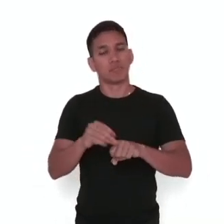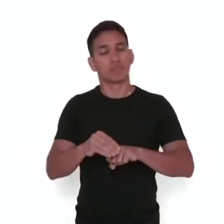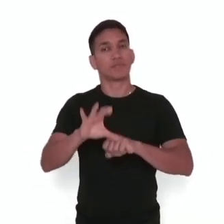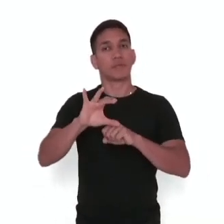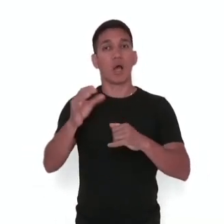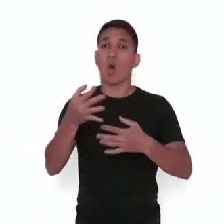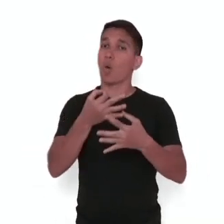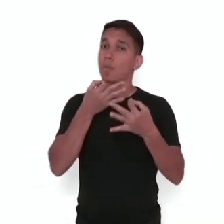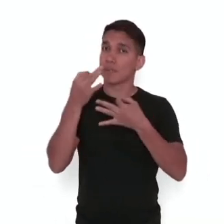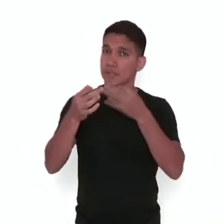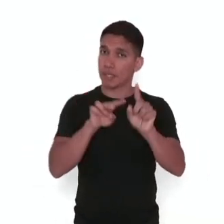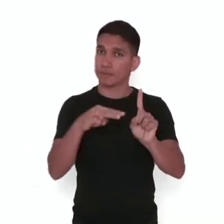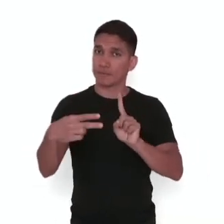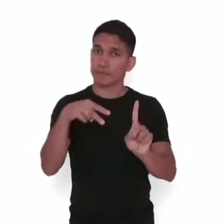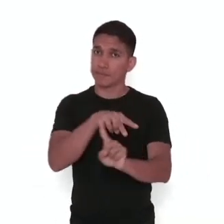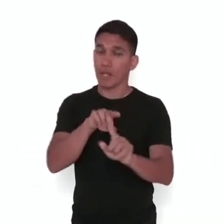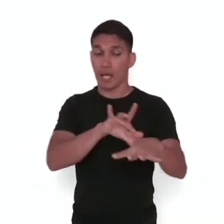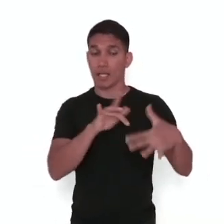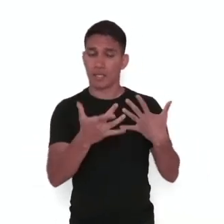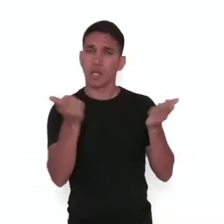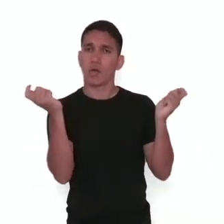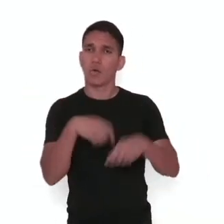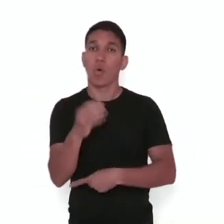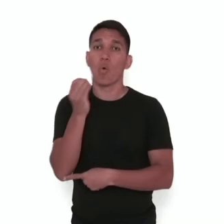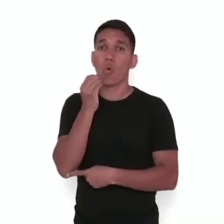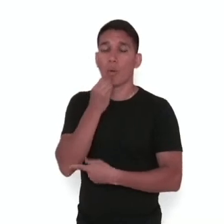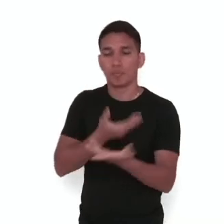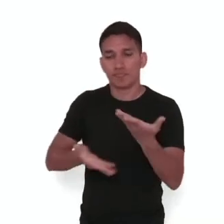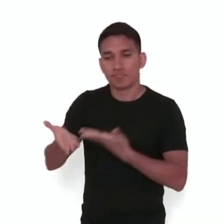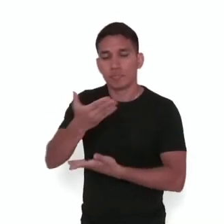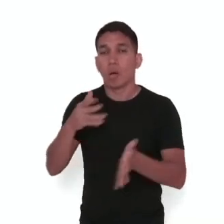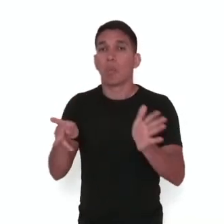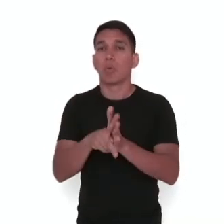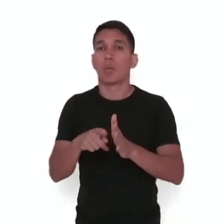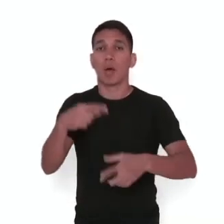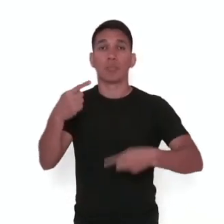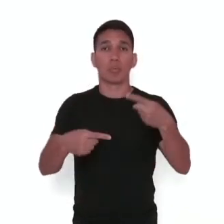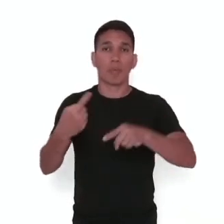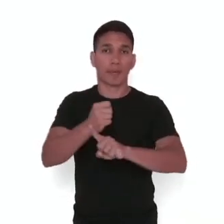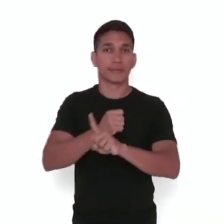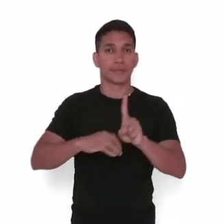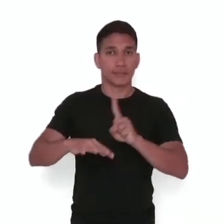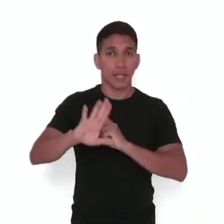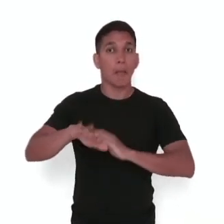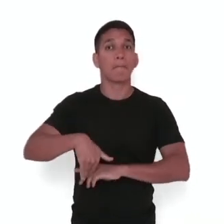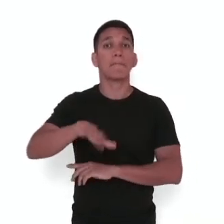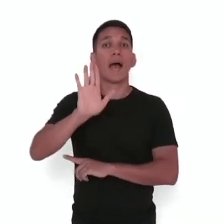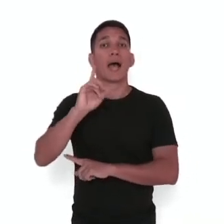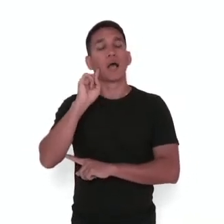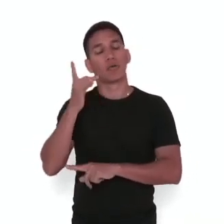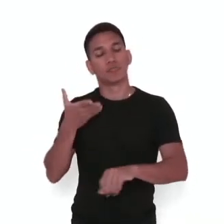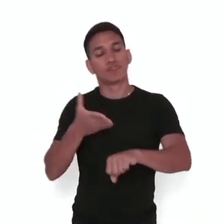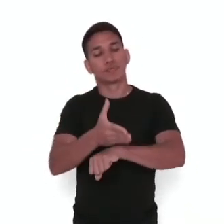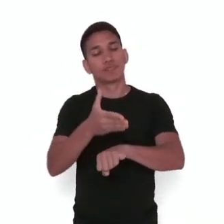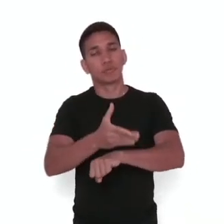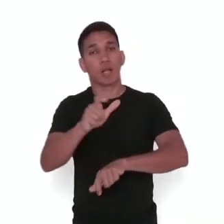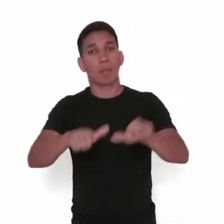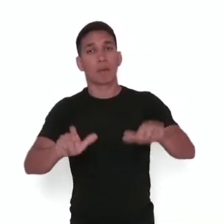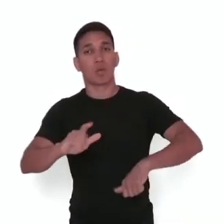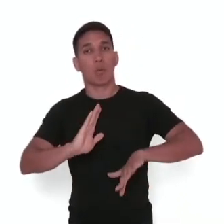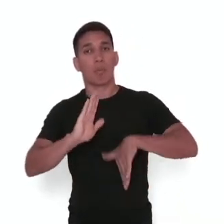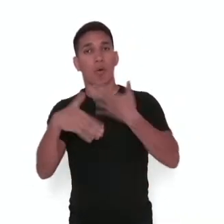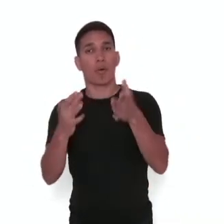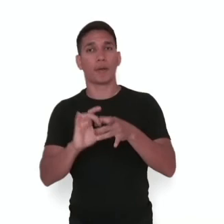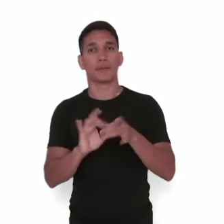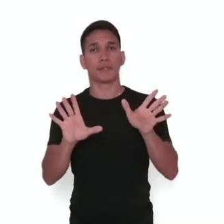oferecem oportunidades significativas para a politização da sociedade e um maior engajamento do cidadão no processo